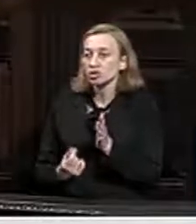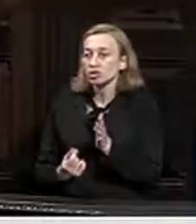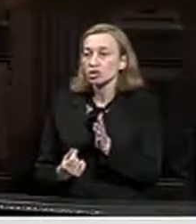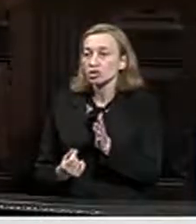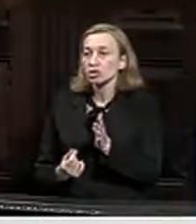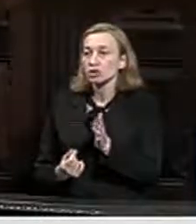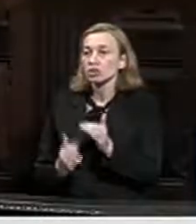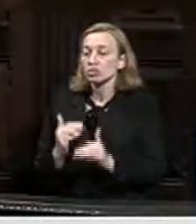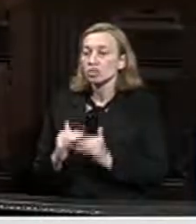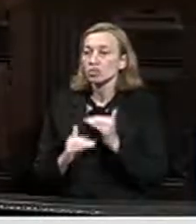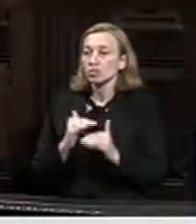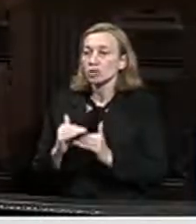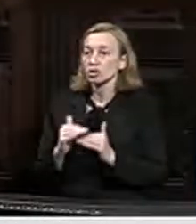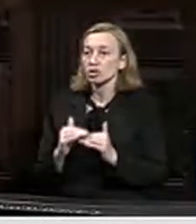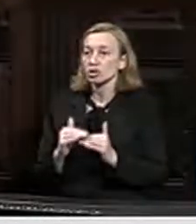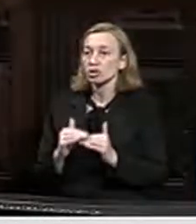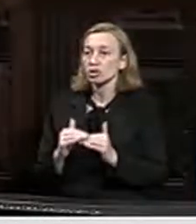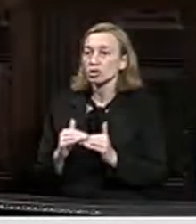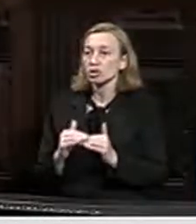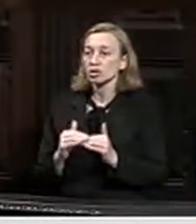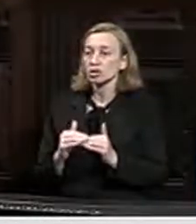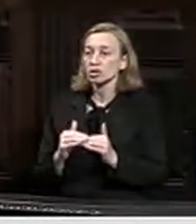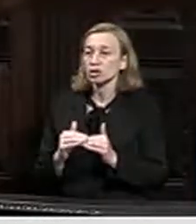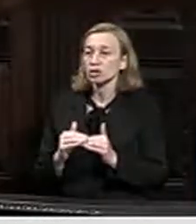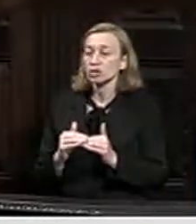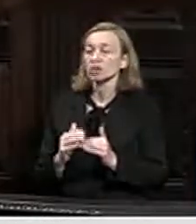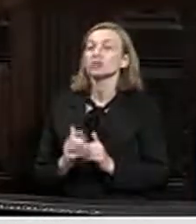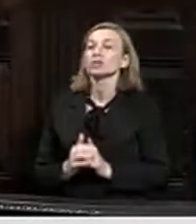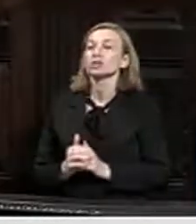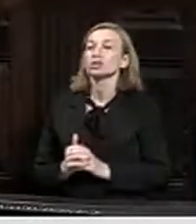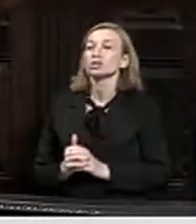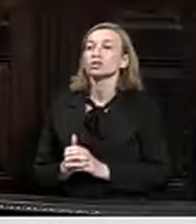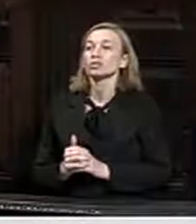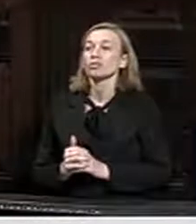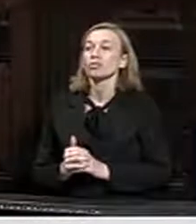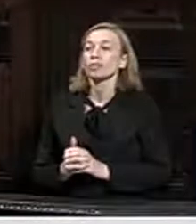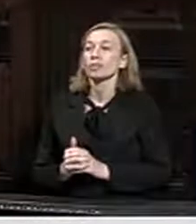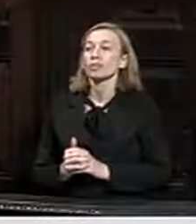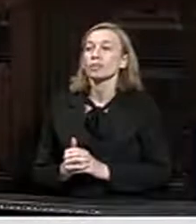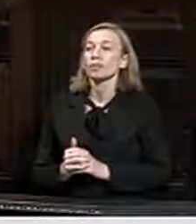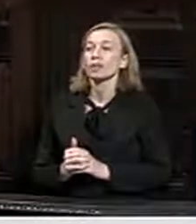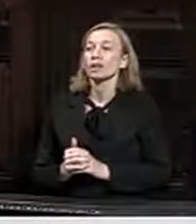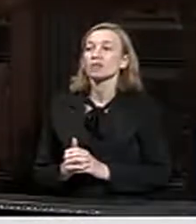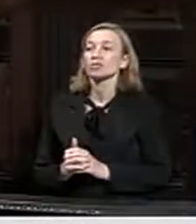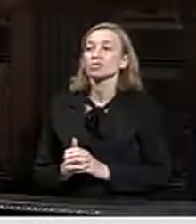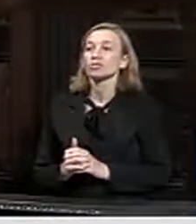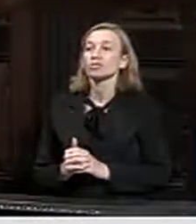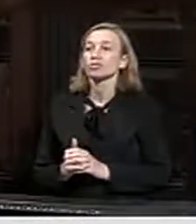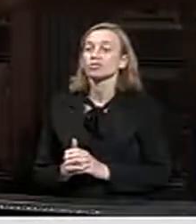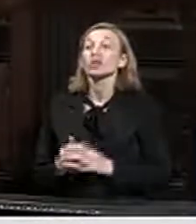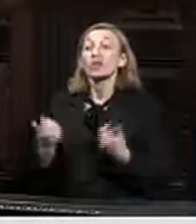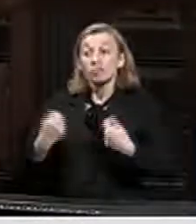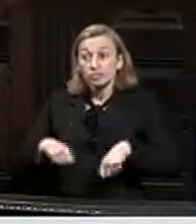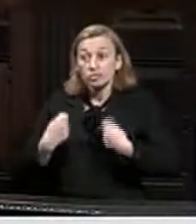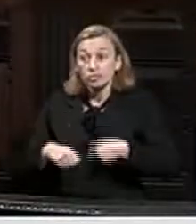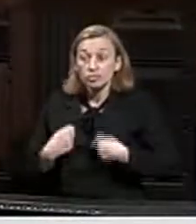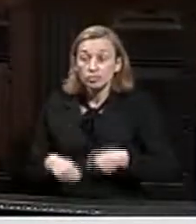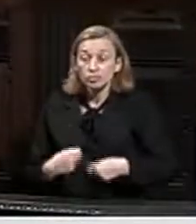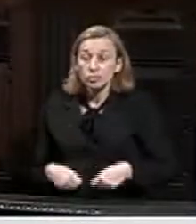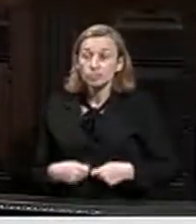economia fluminense, com arrecadação maior de tributos pelo aumento de volume de diesel vendido, é necessário